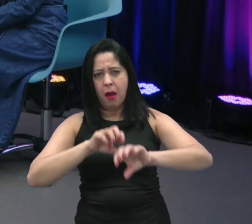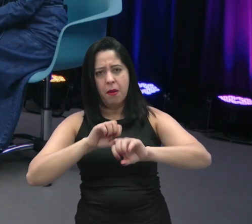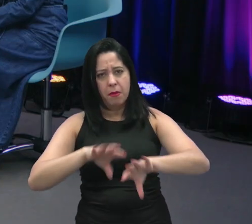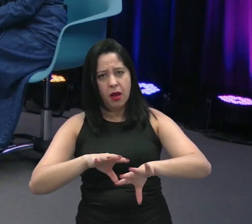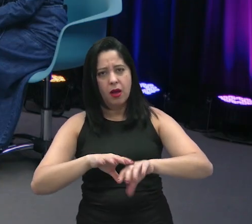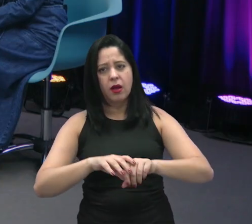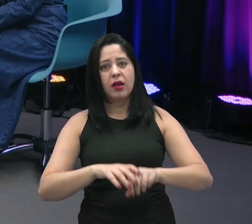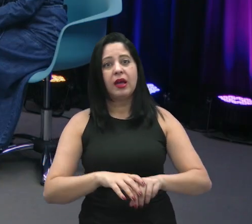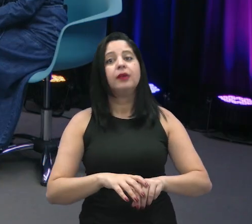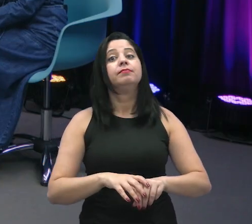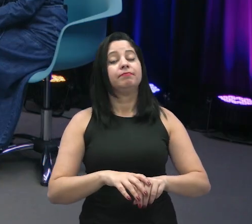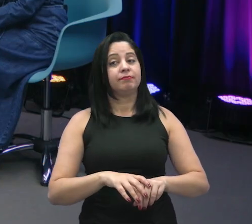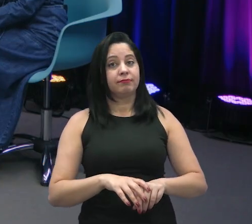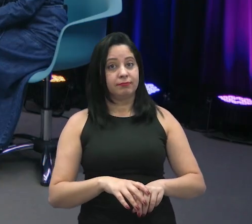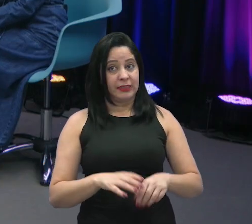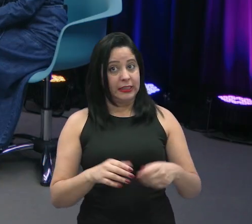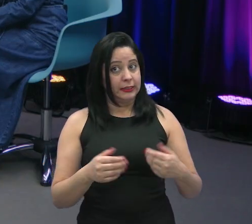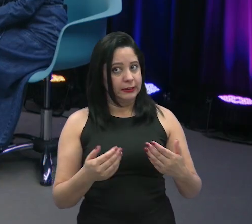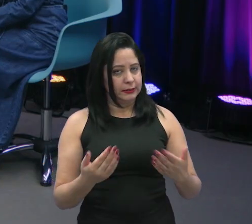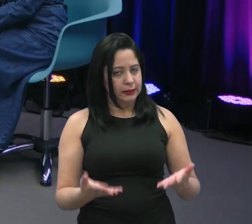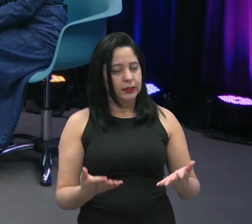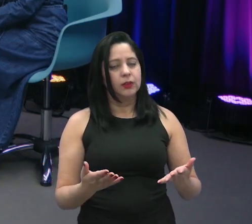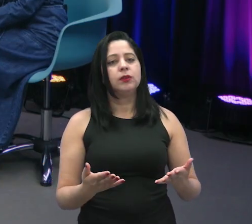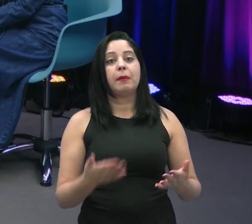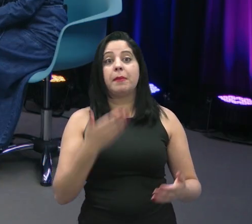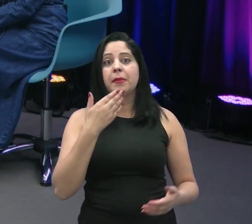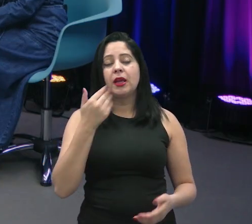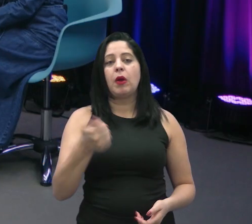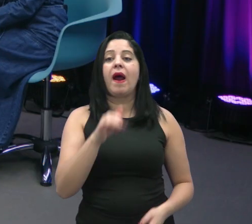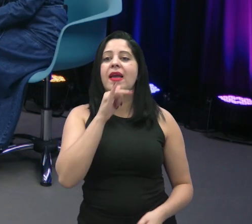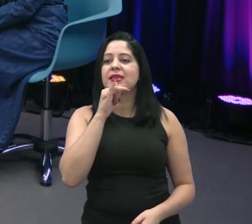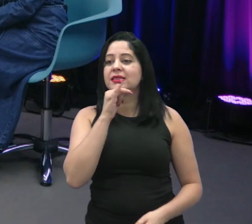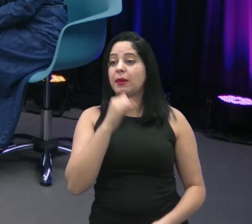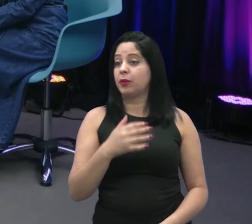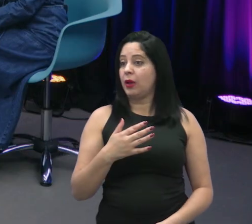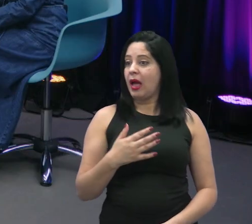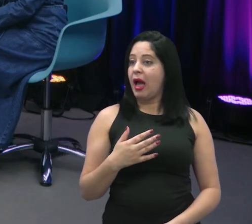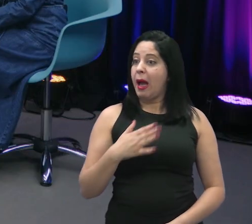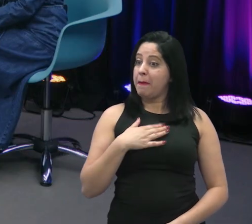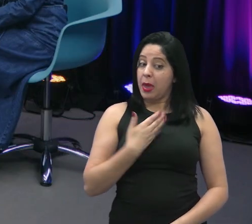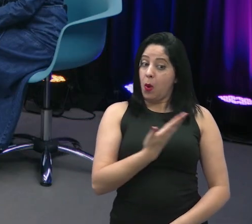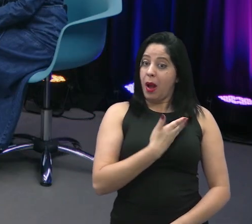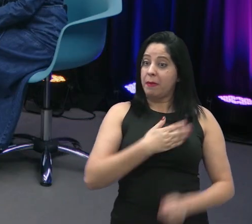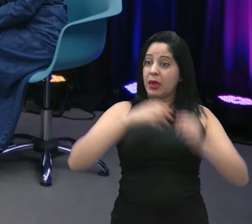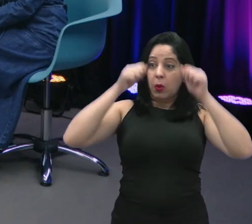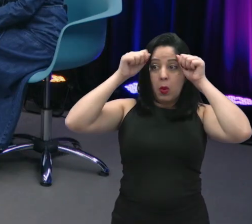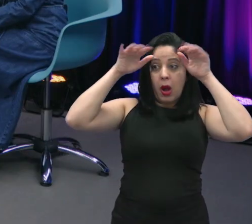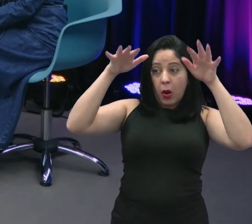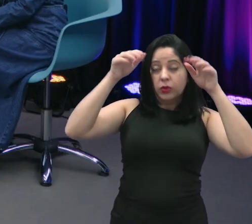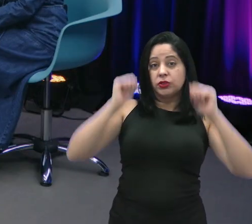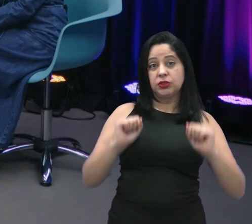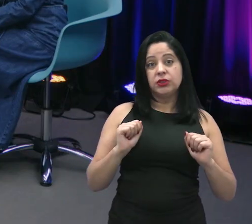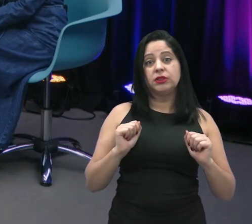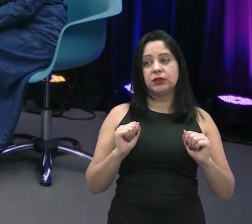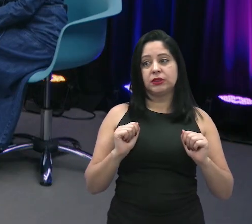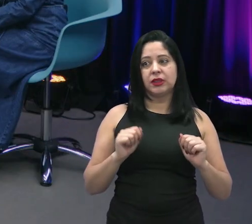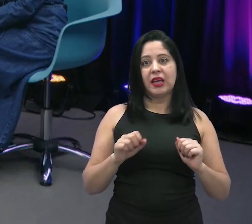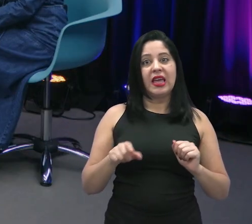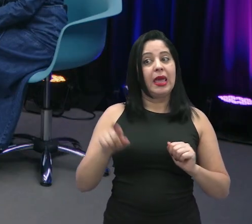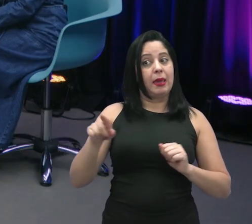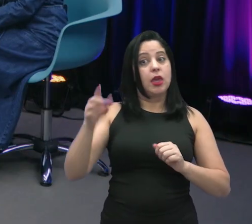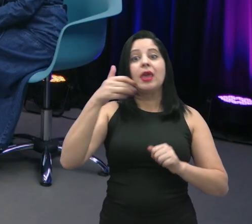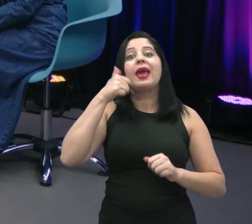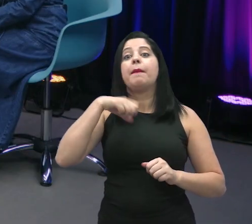eu tenho um colega autista, eu tenho um colega, né, atípico dentro da minha classe, e ele sendo educado